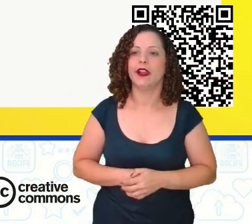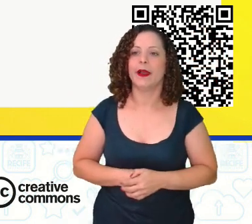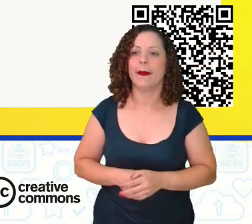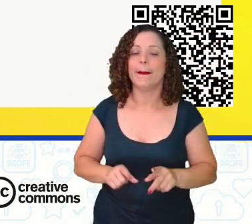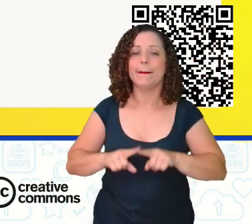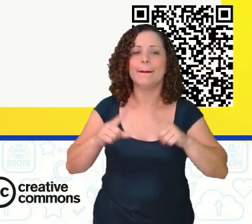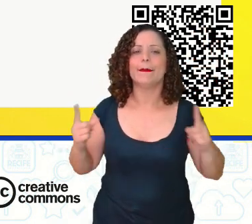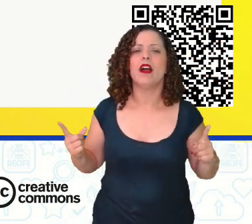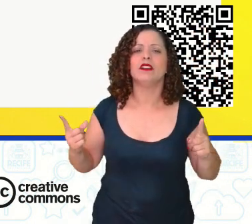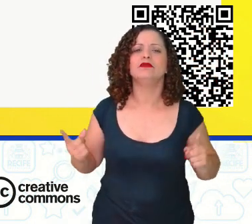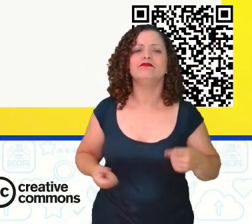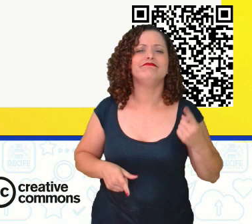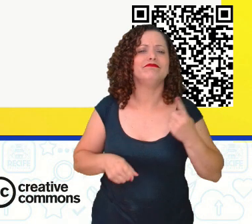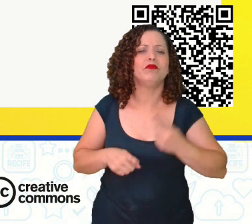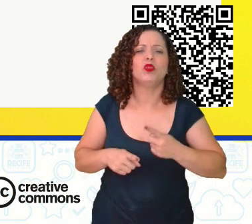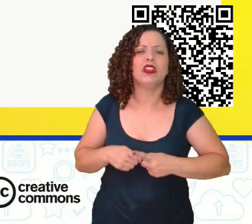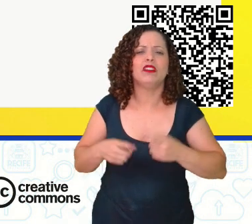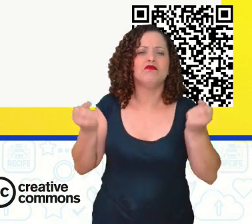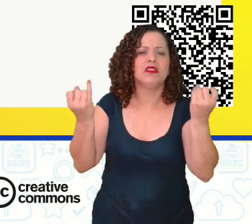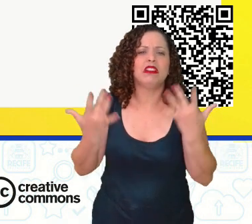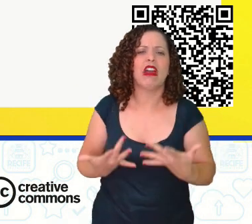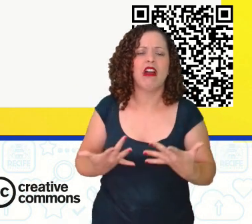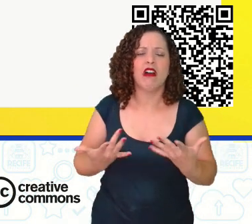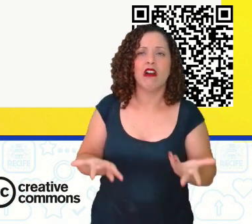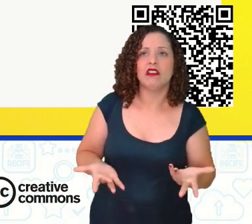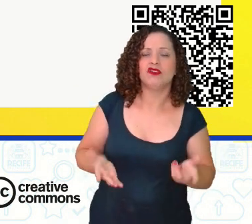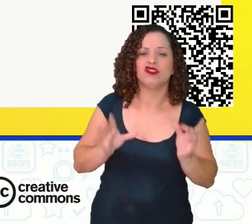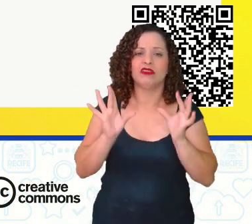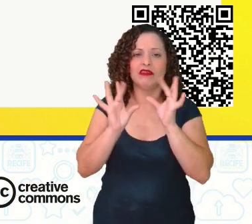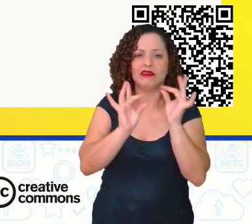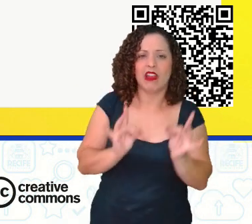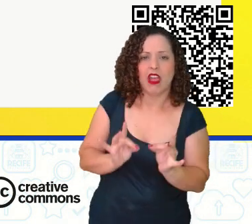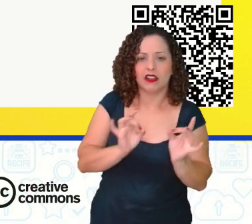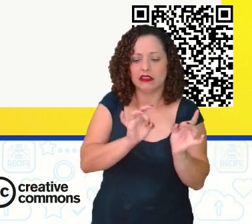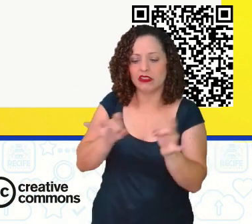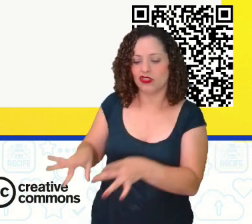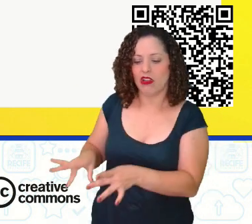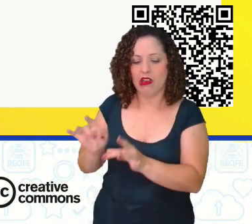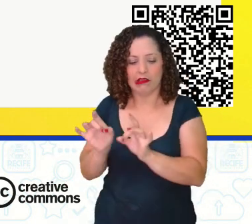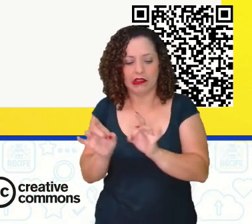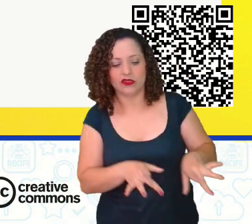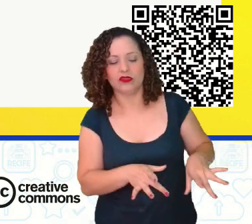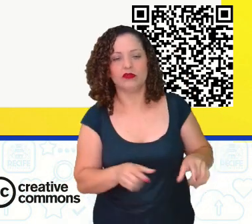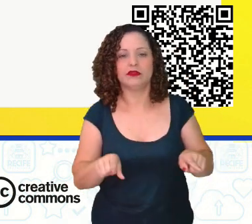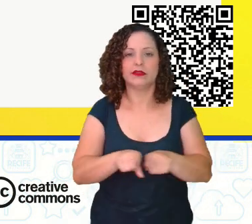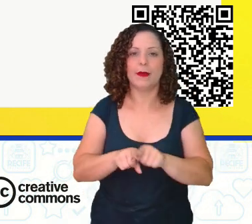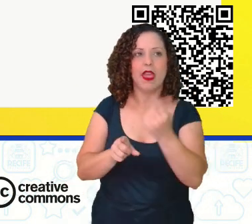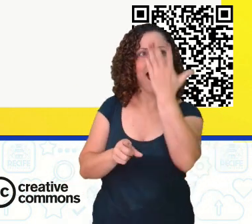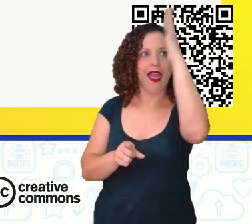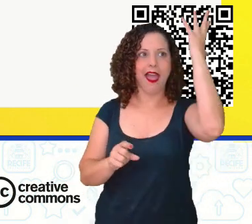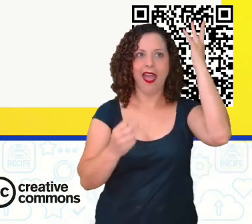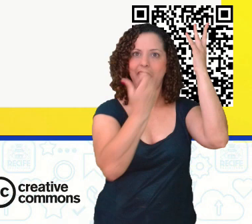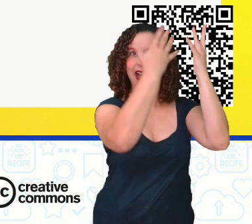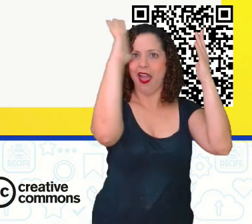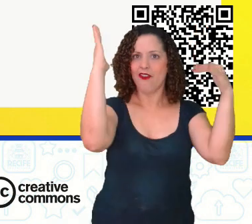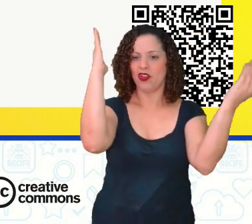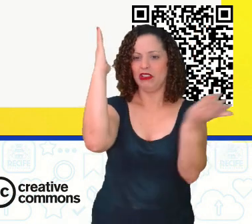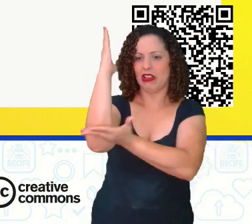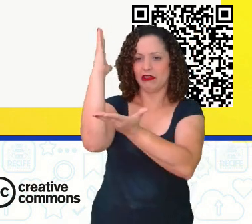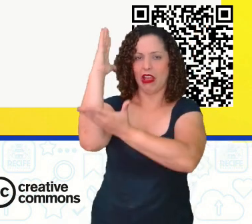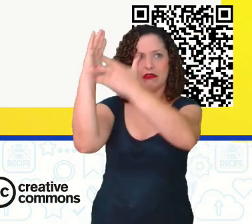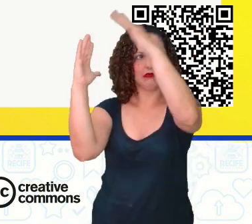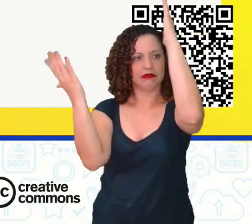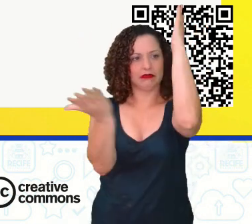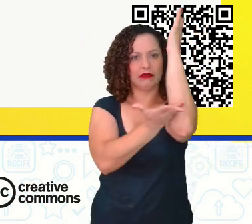professor, por que o senhor está falando aí do descarte, dos resíduos sólidos, do desmatamento, que já vai afetar já a